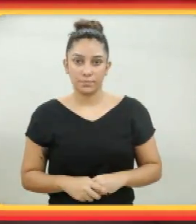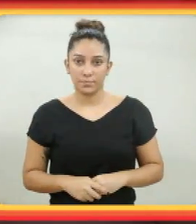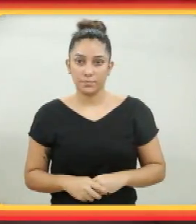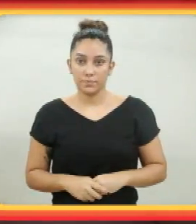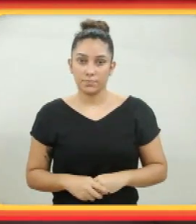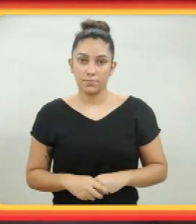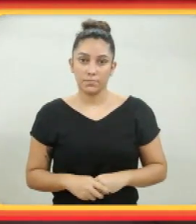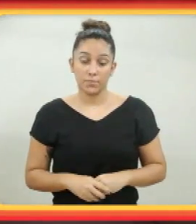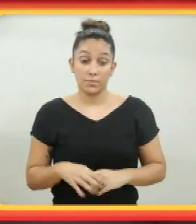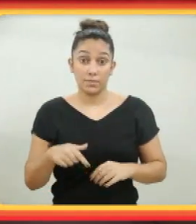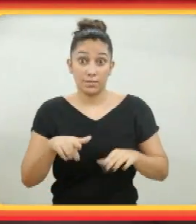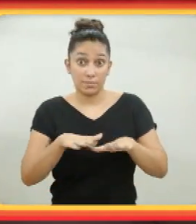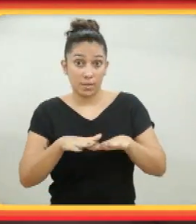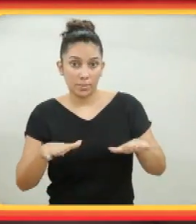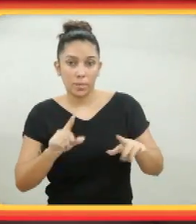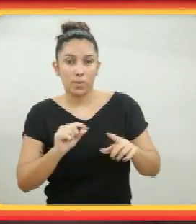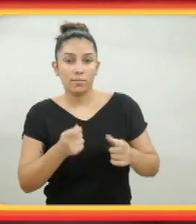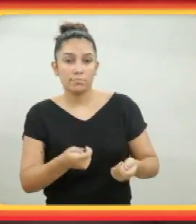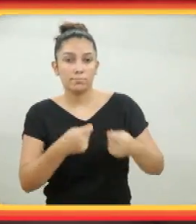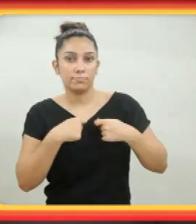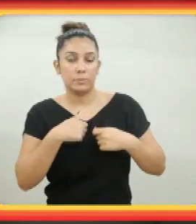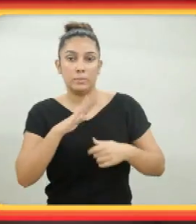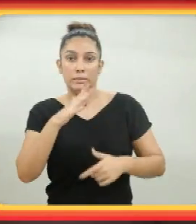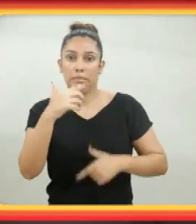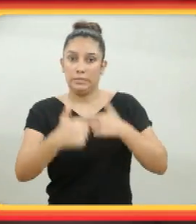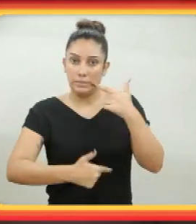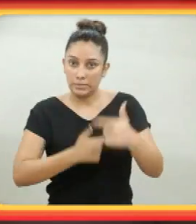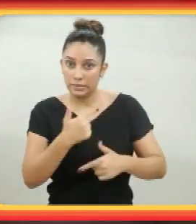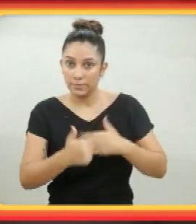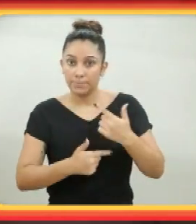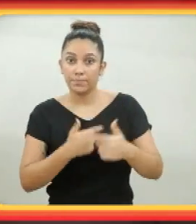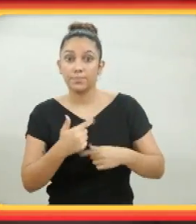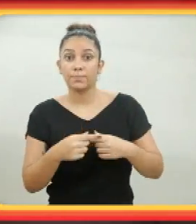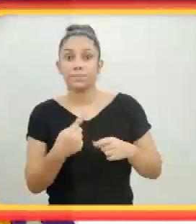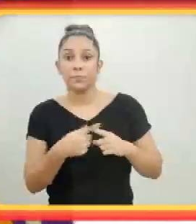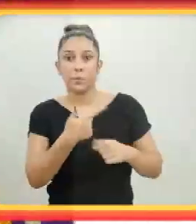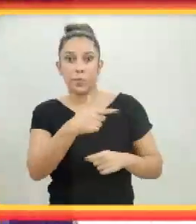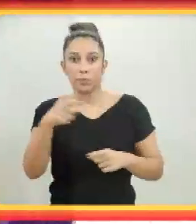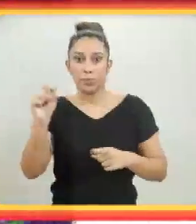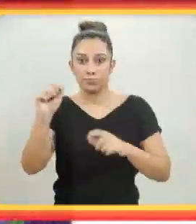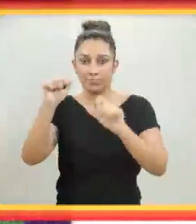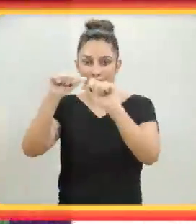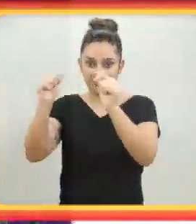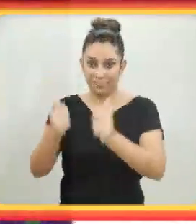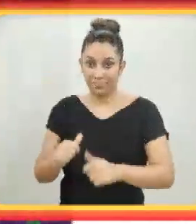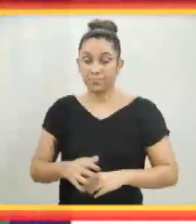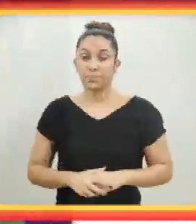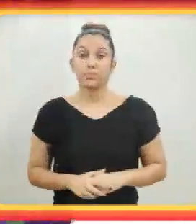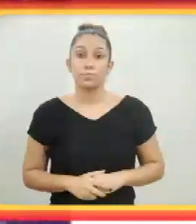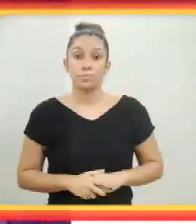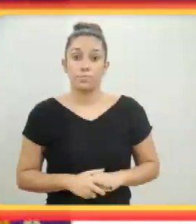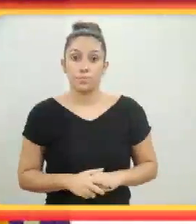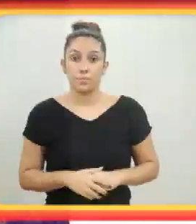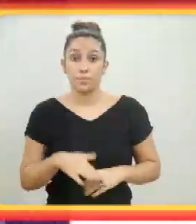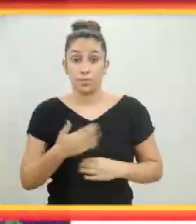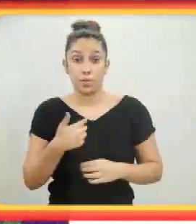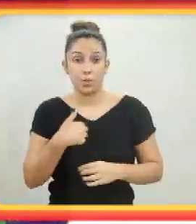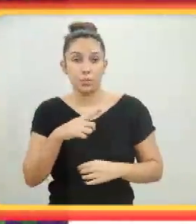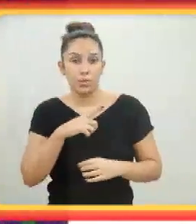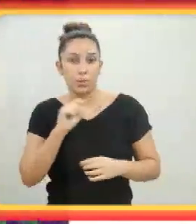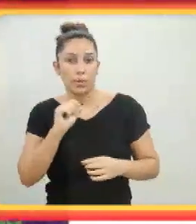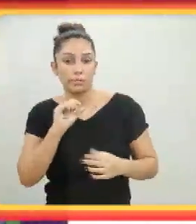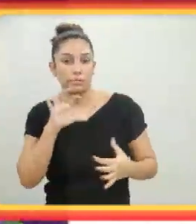tapetes, eles me dão mais trabalho que as esculturas, porque eu tenho que lidar com